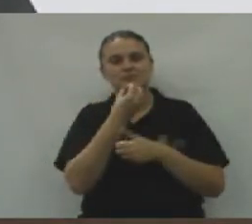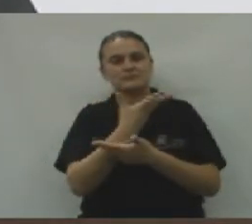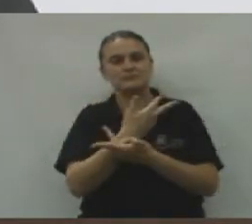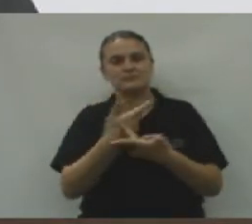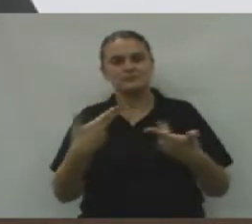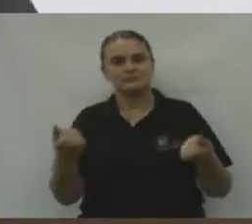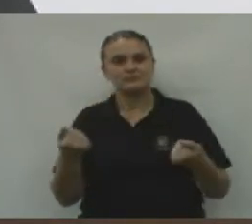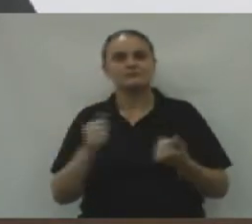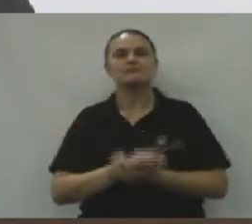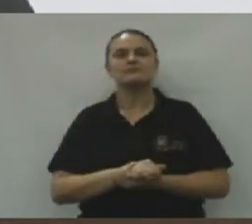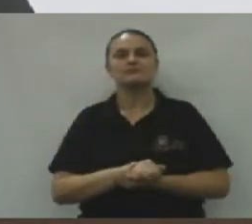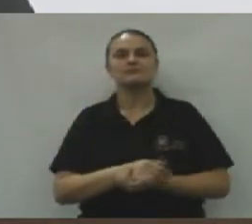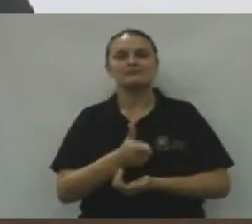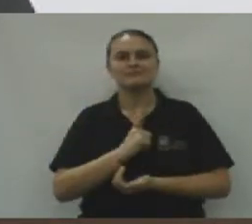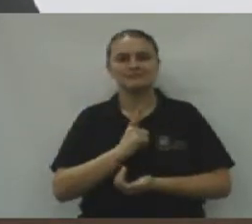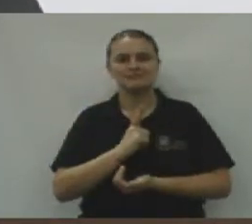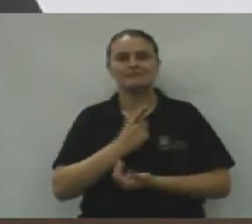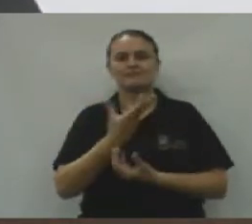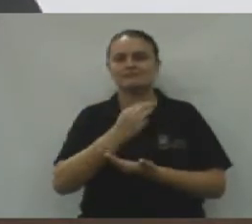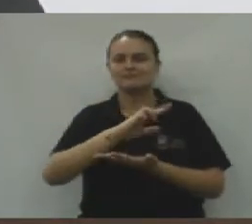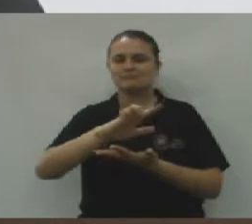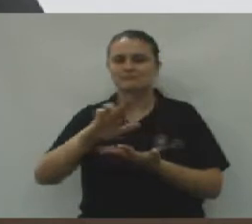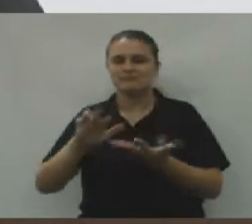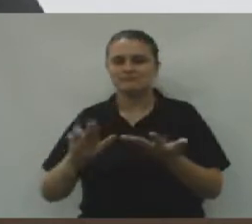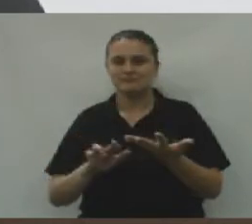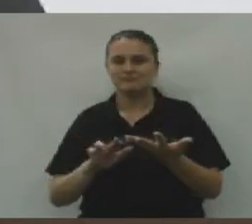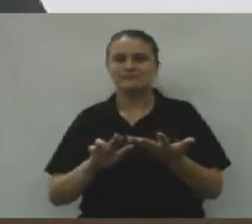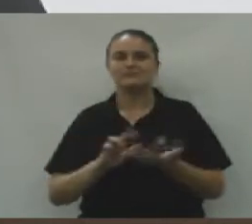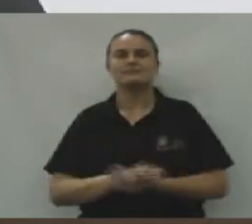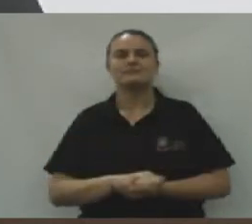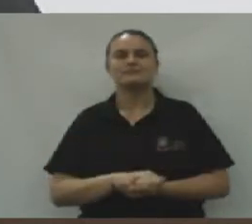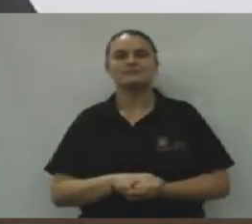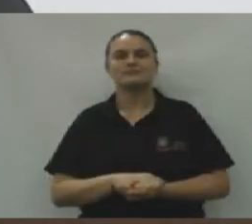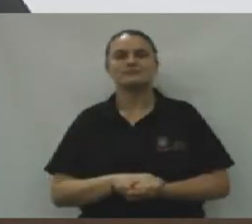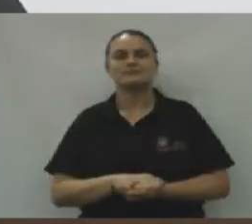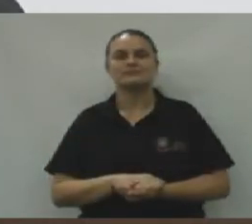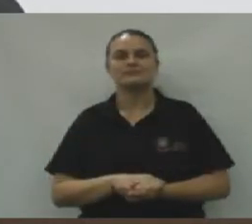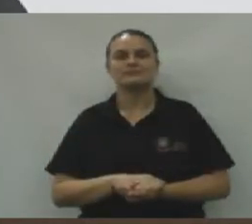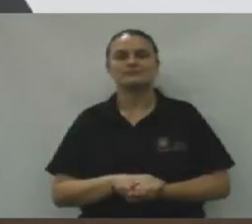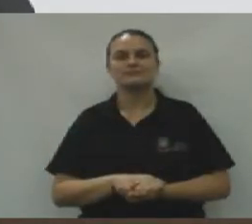promissor. Temos aí inúmeros